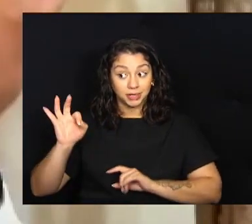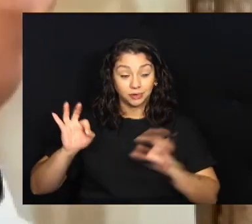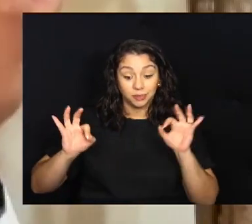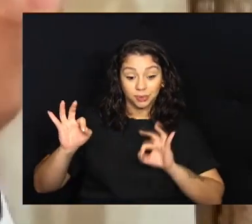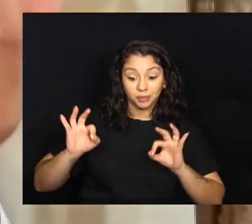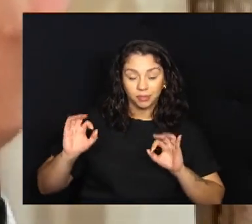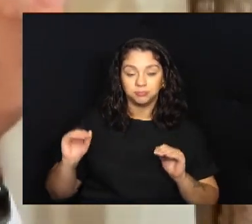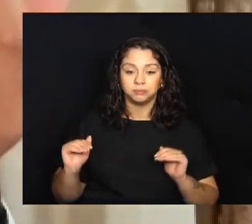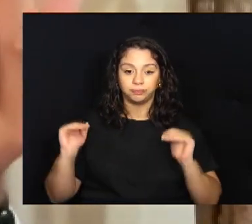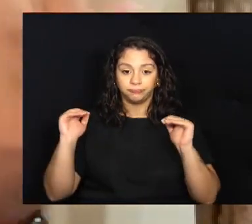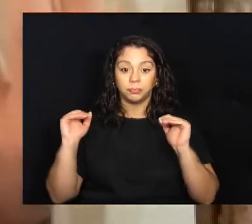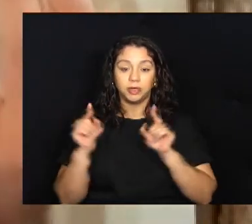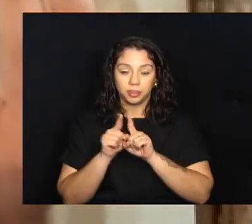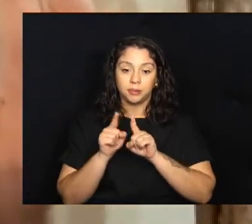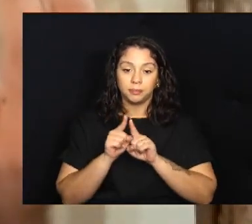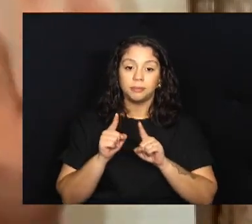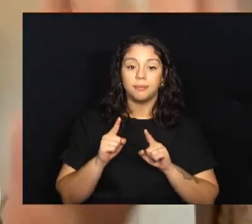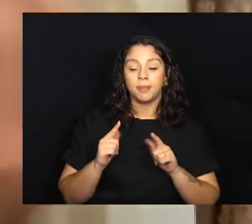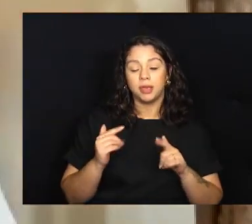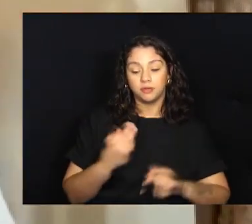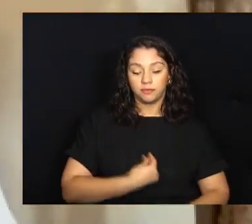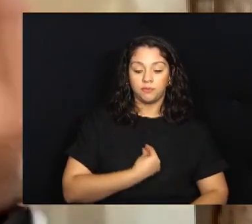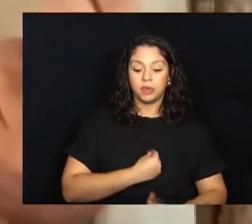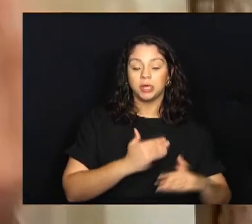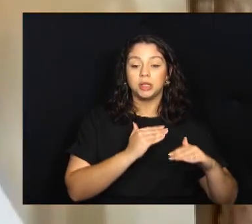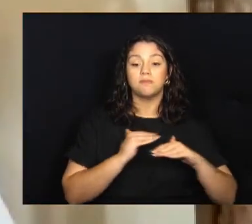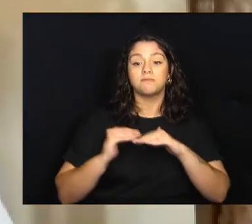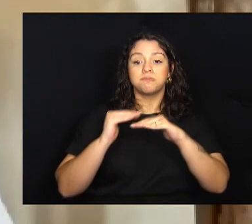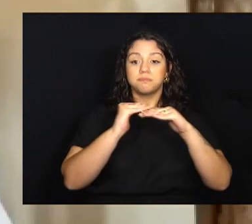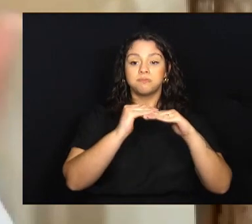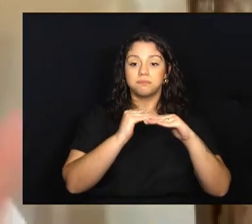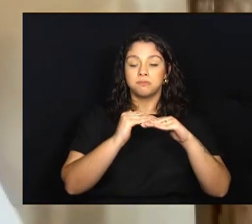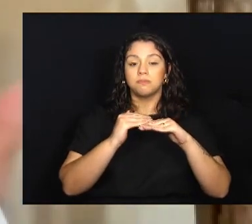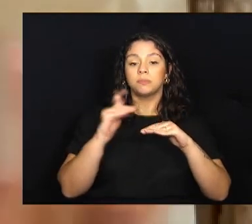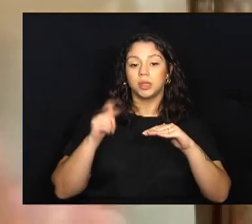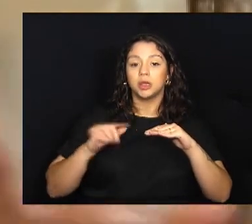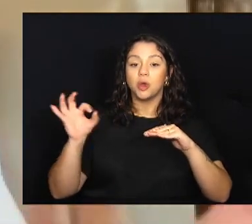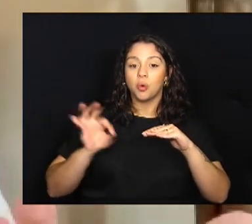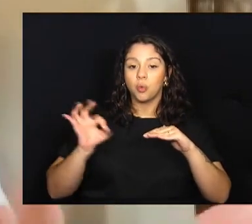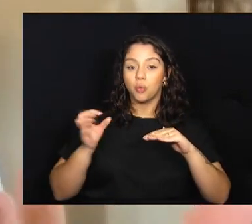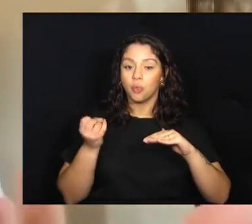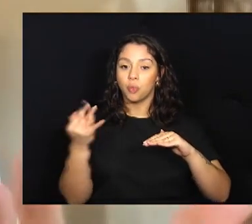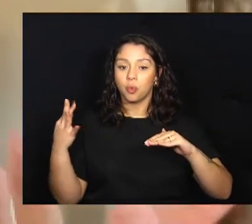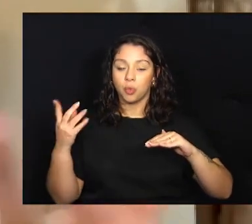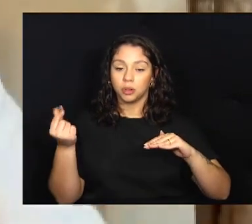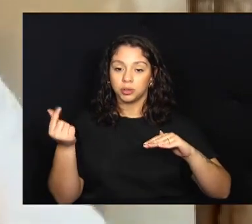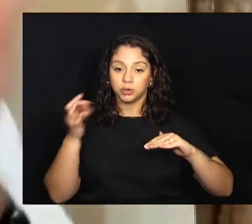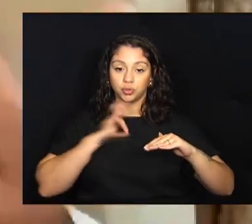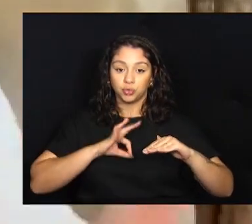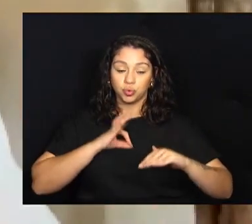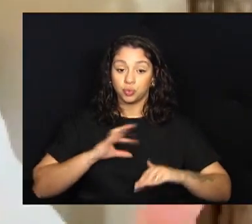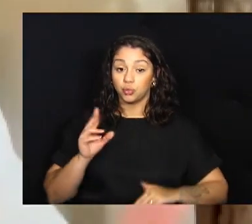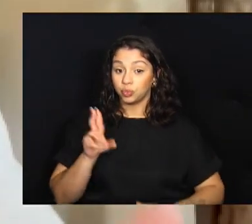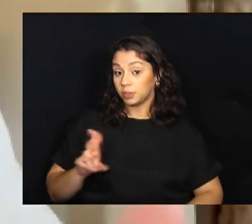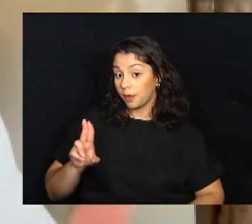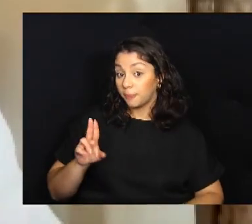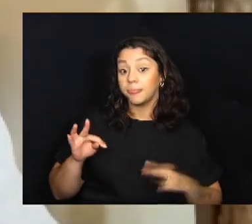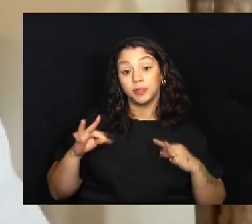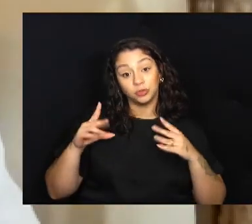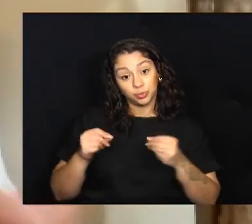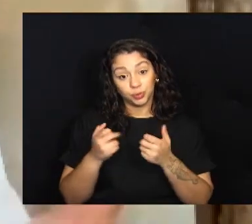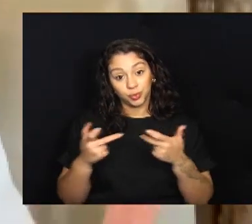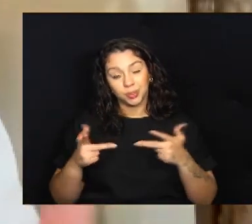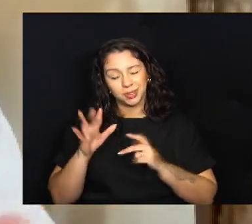também pode aumentar o seu padrão de vida, encaixando ele nesse percentual que você tem direito a utilizar. Tudo que a gente planeja